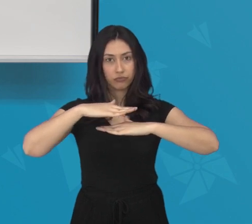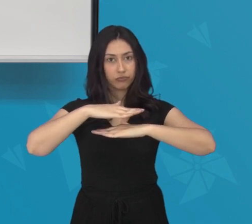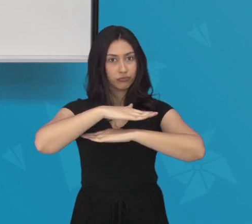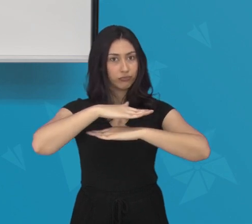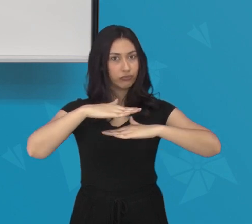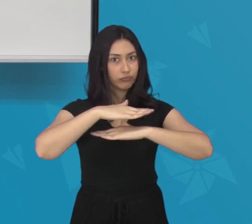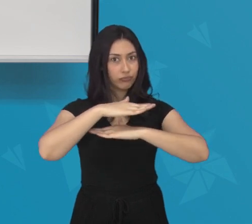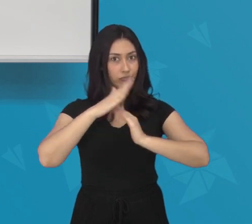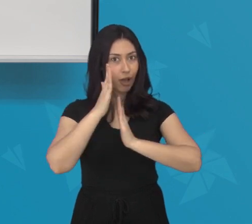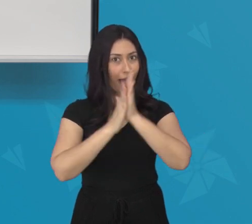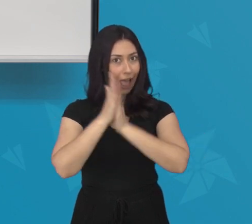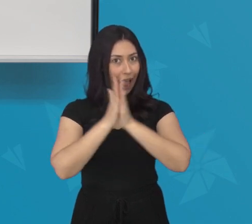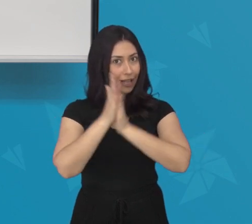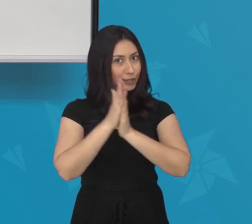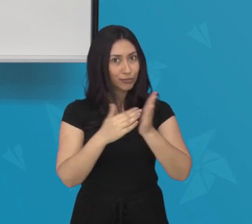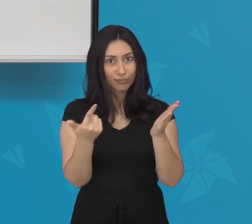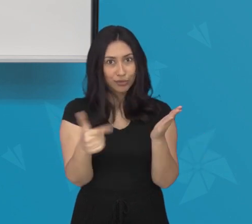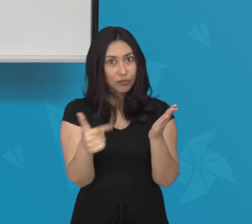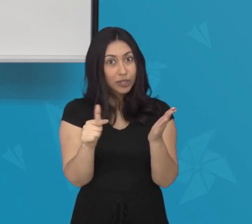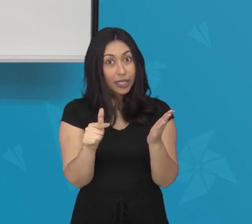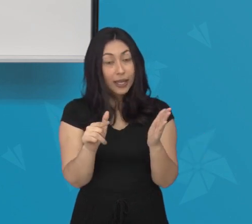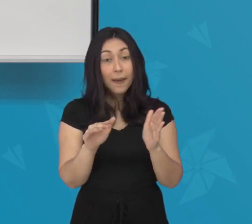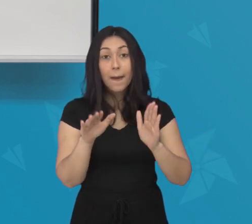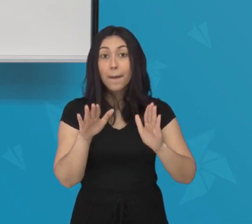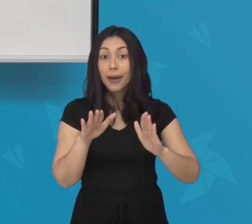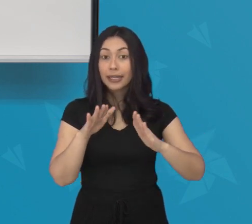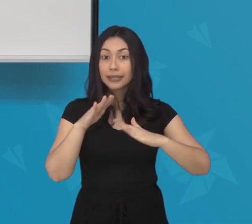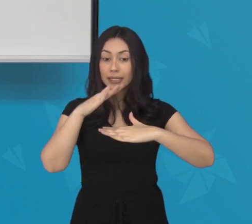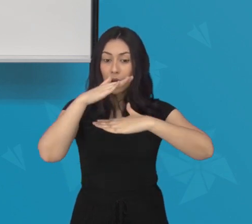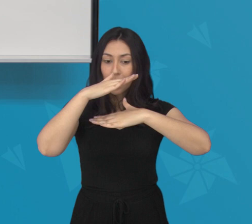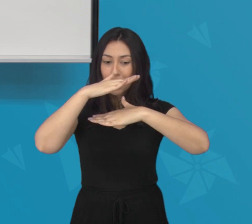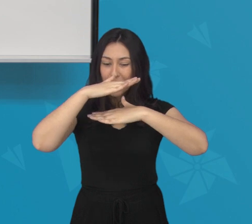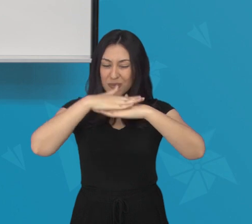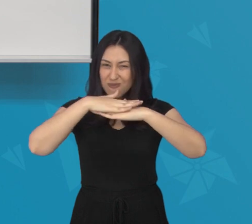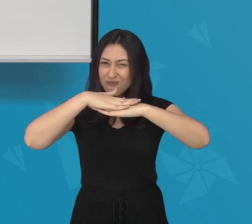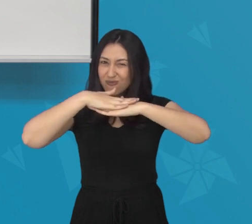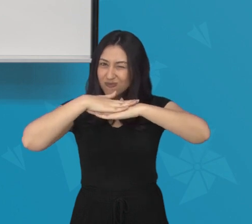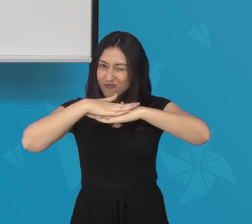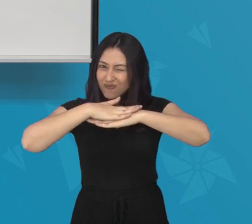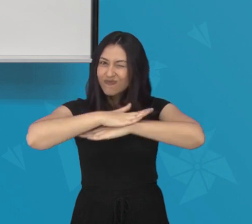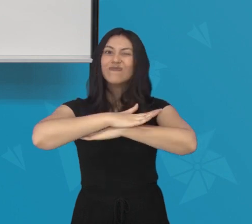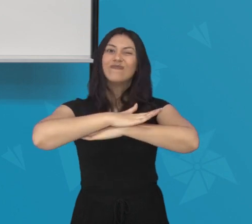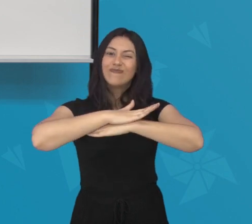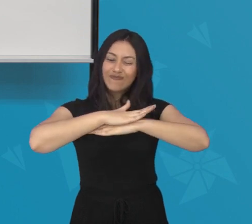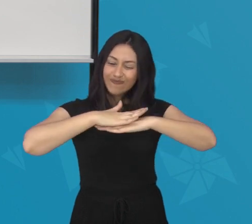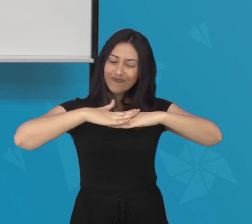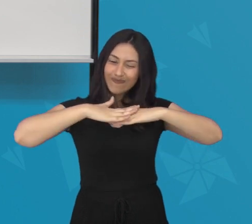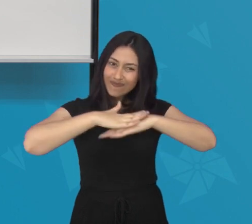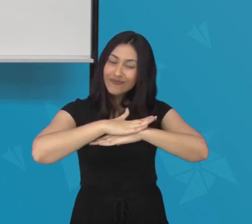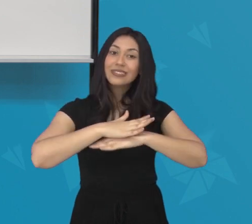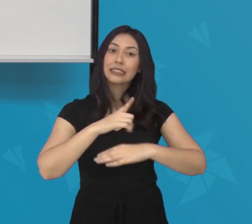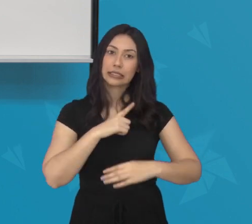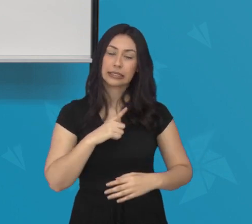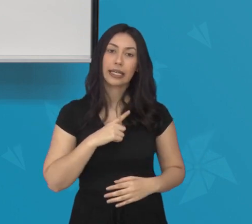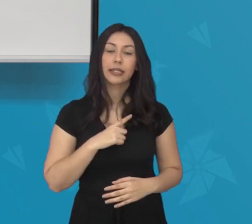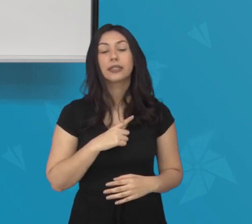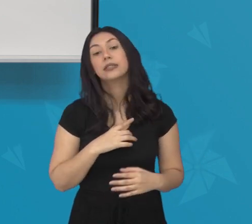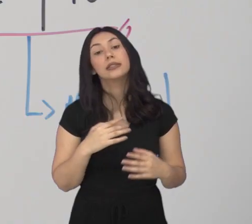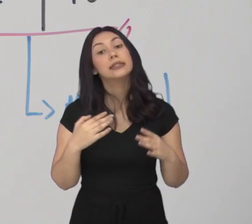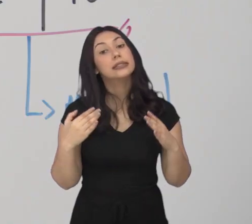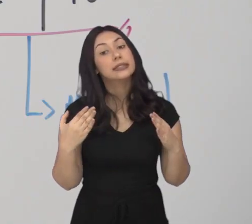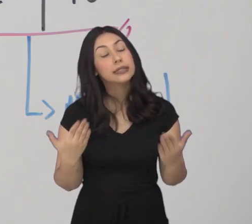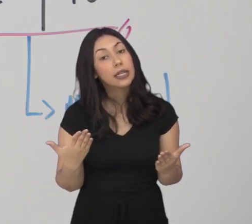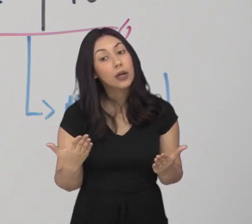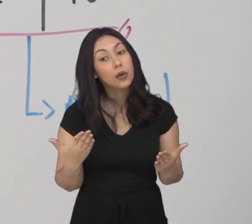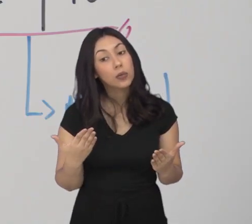não tenho atrito. Em que momento eu passo a ter atrito? Quando eu deslizo essas superfícies. Então, para pensar, é intuitivo